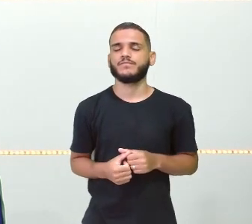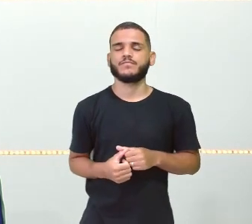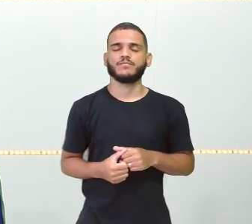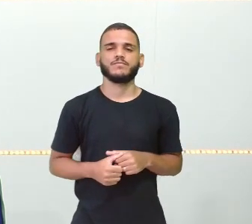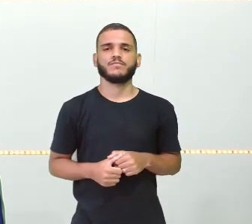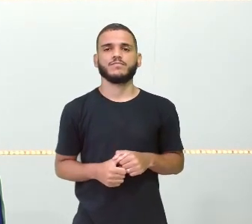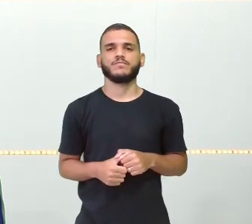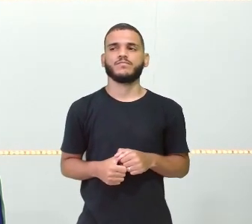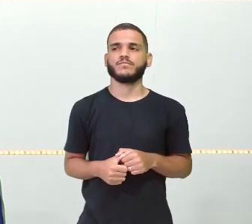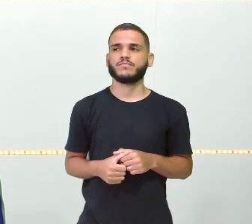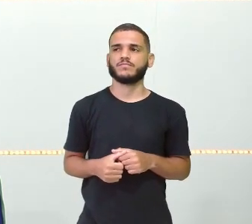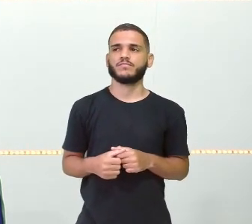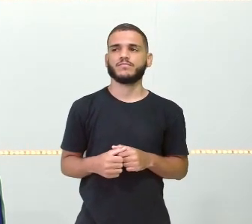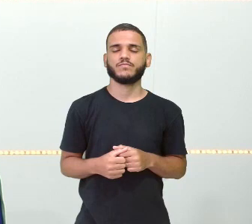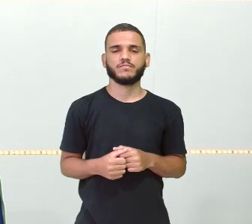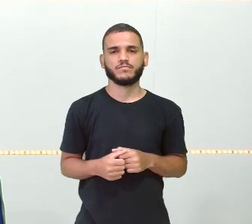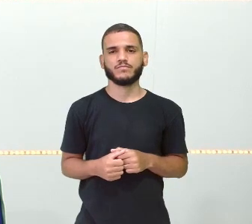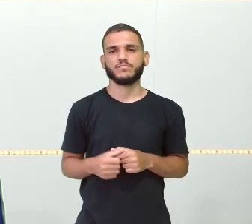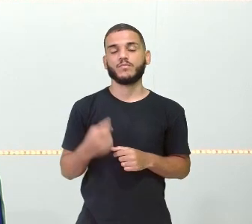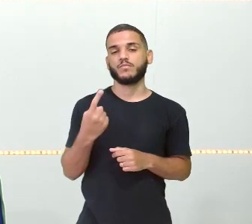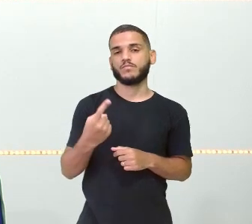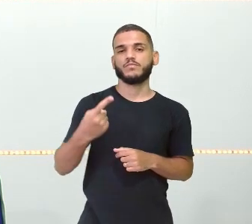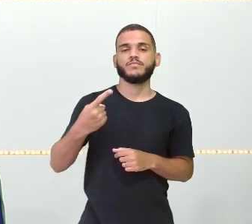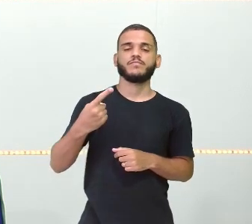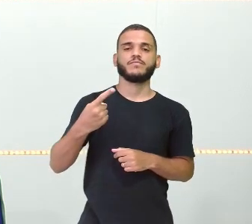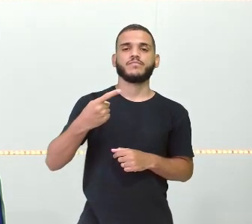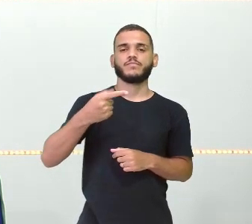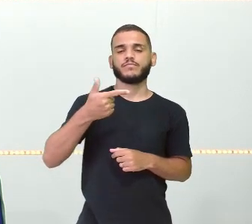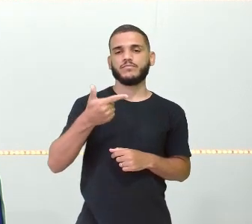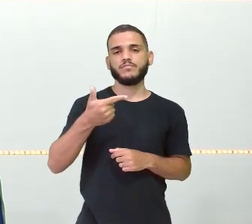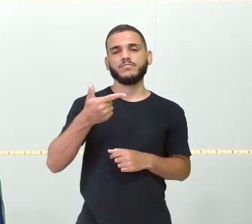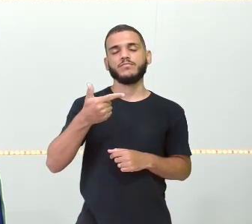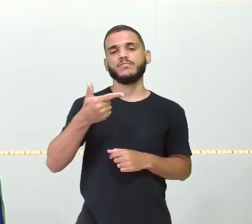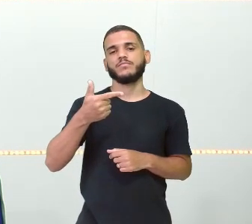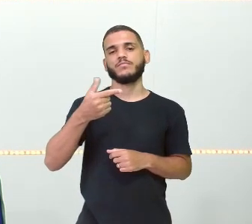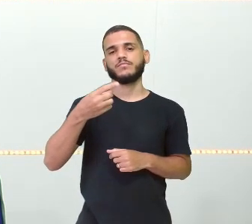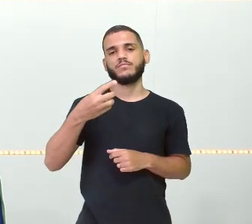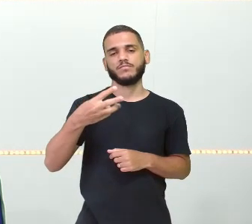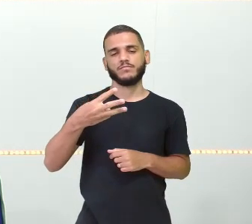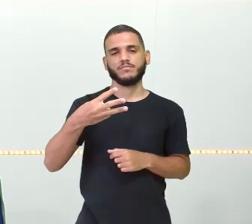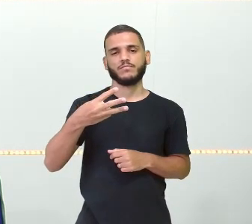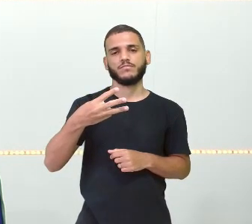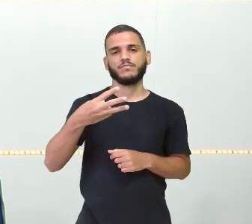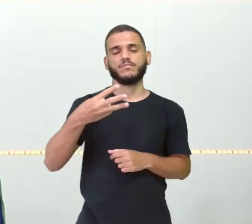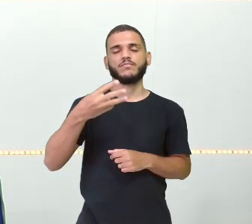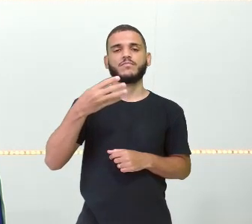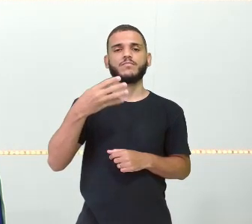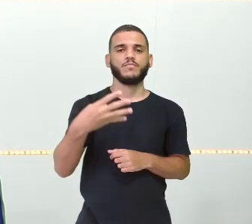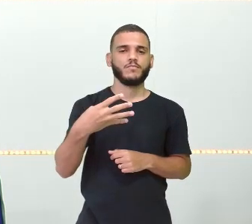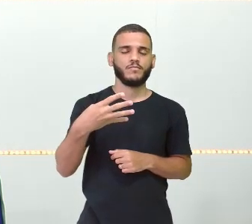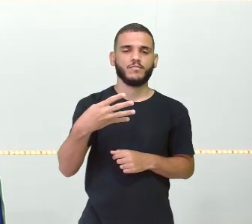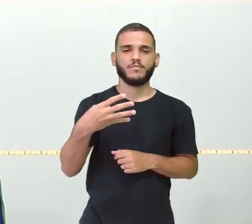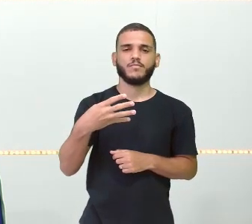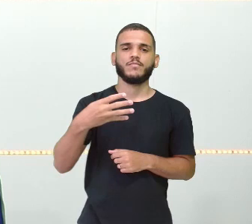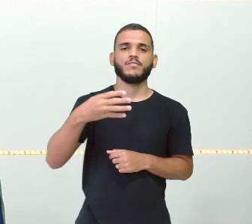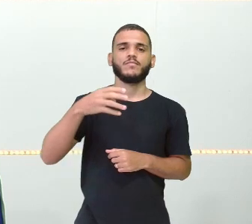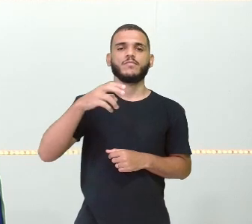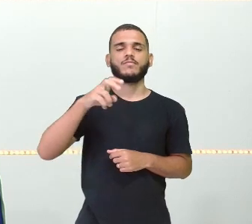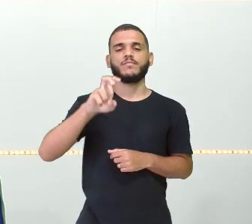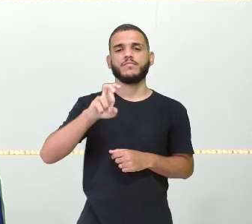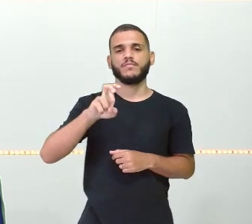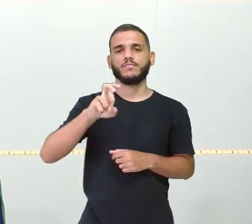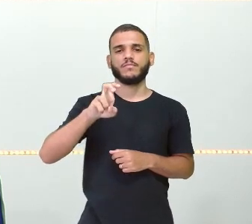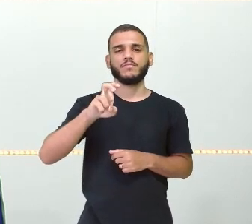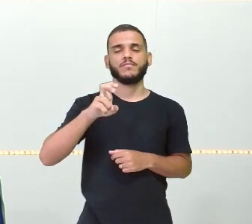aqui na minha mão. 1, 2, 3,